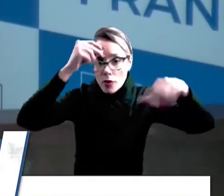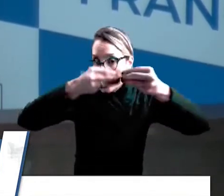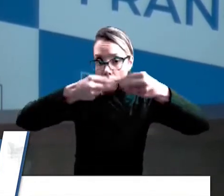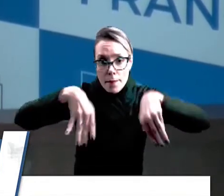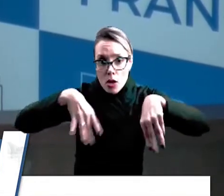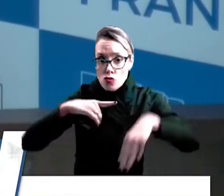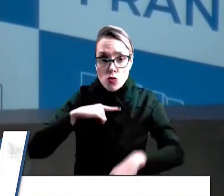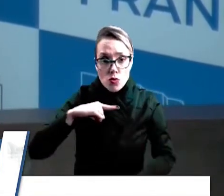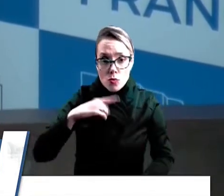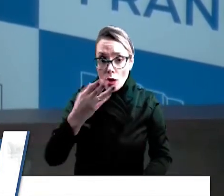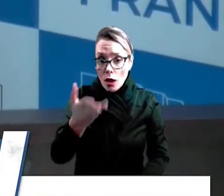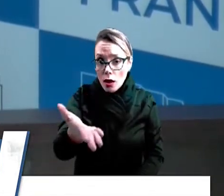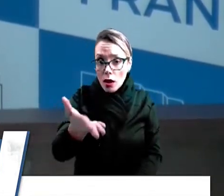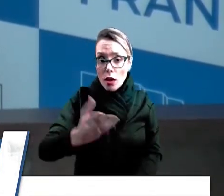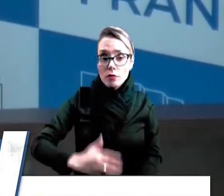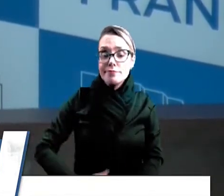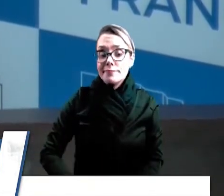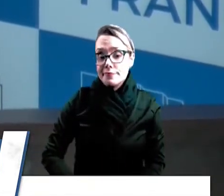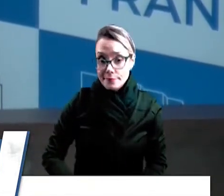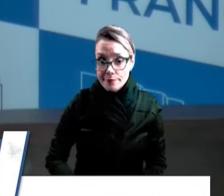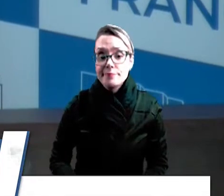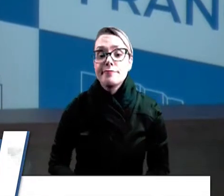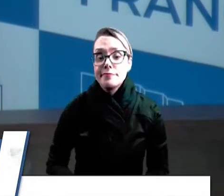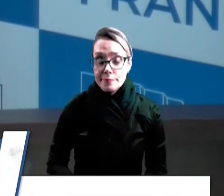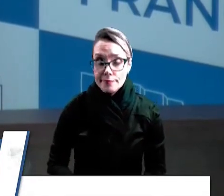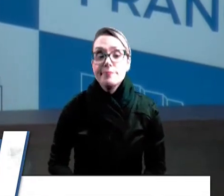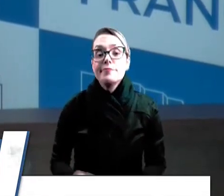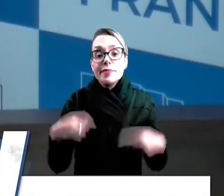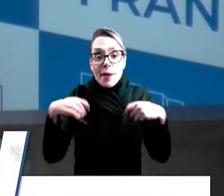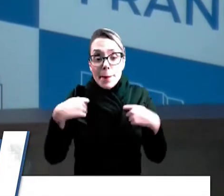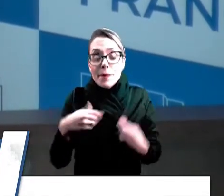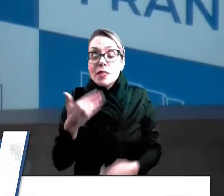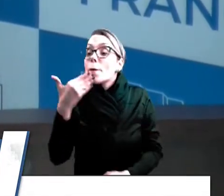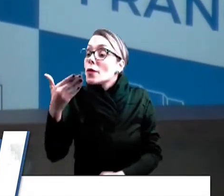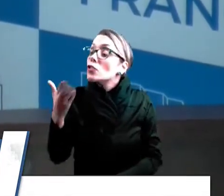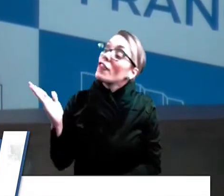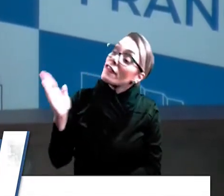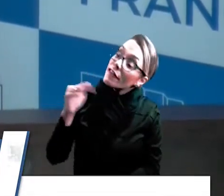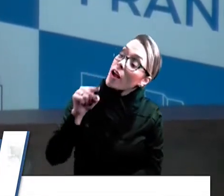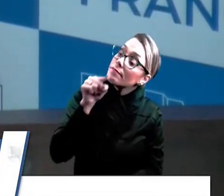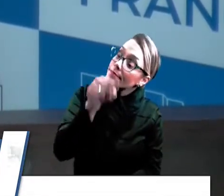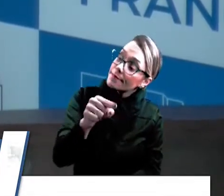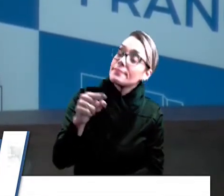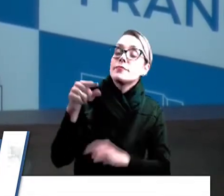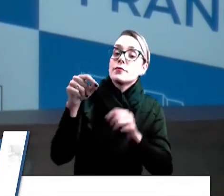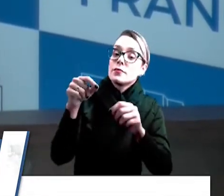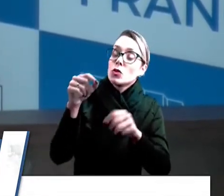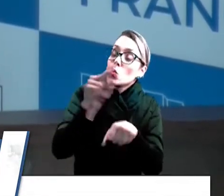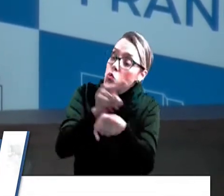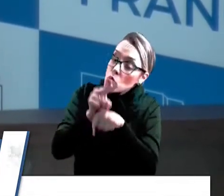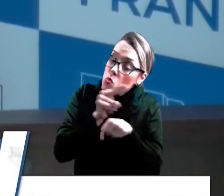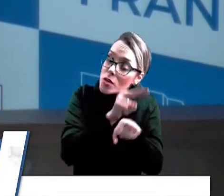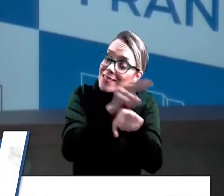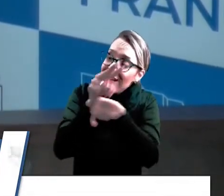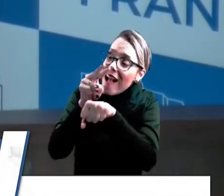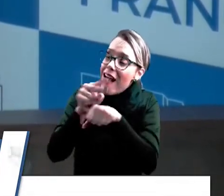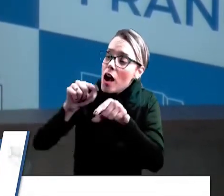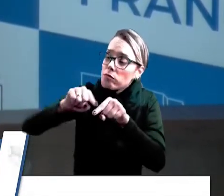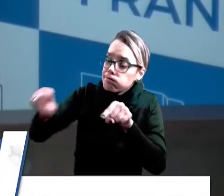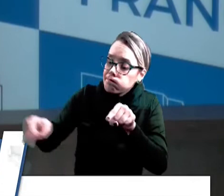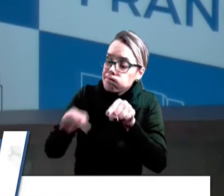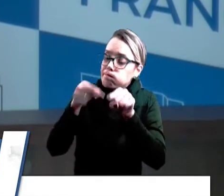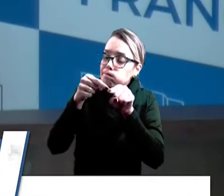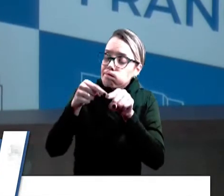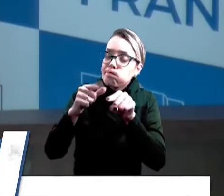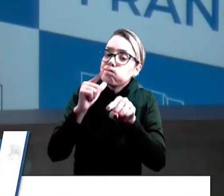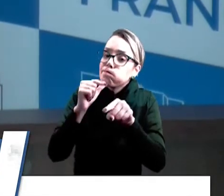que pedir para ir lá fazer a manutenção nos buracos onde tem água. Então já faz muito tempo que a gente